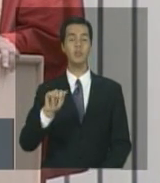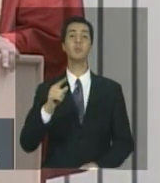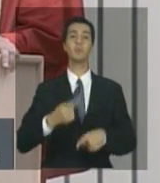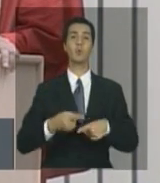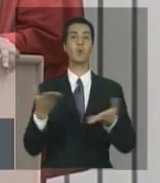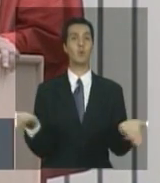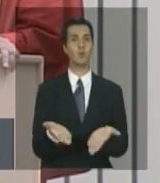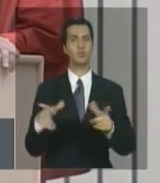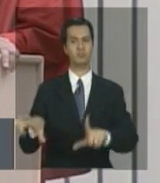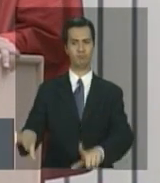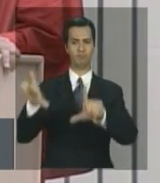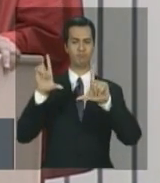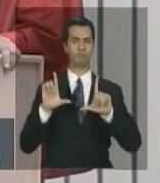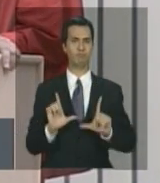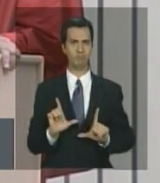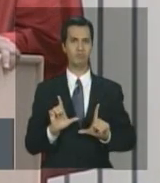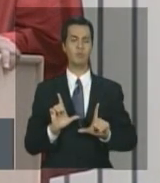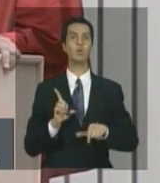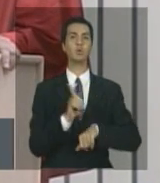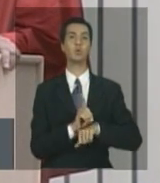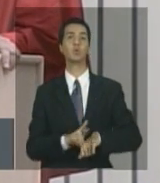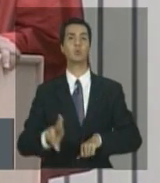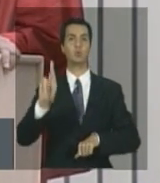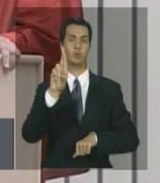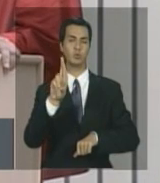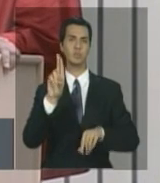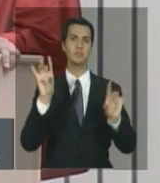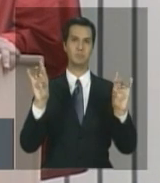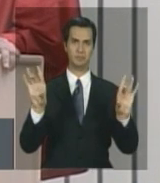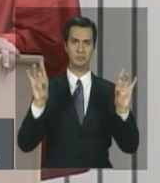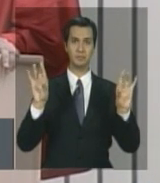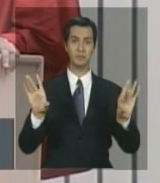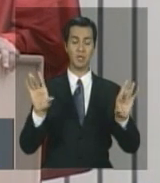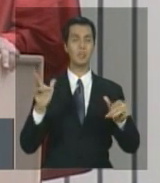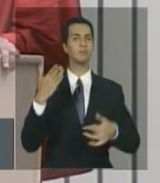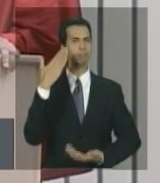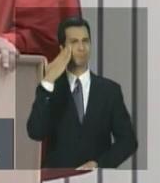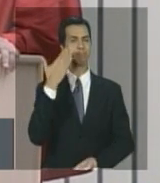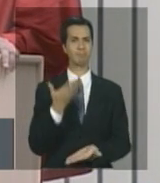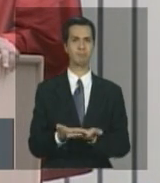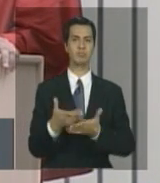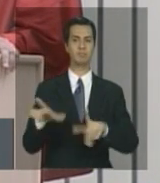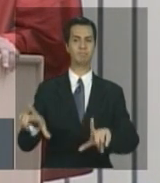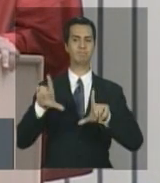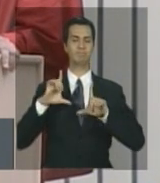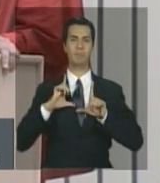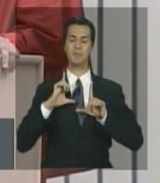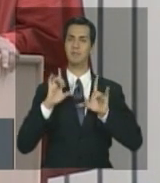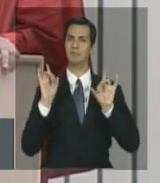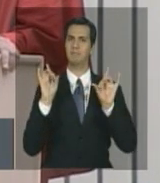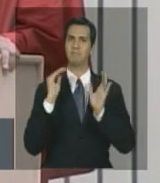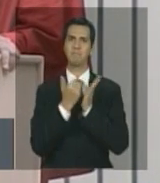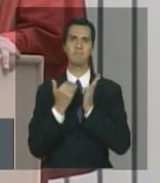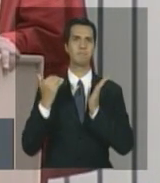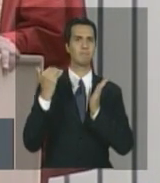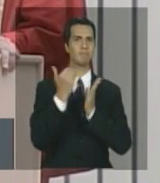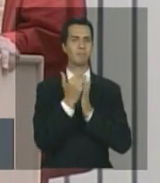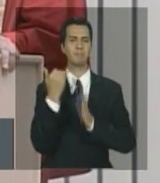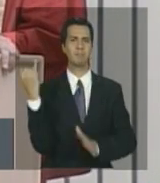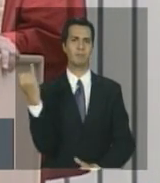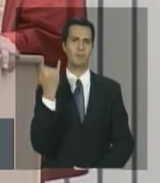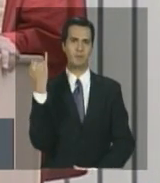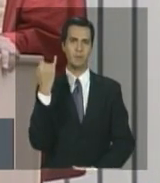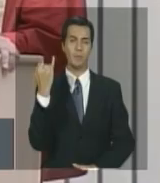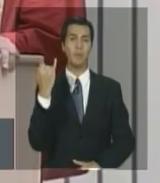atribui. Entendo que essa honraria transcende minha pessoa. Vejo-a como